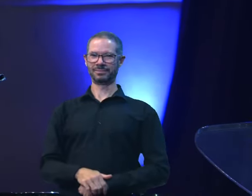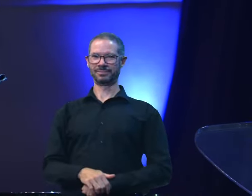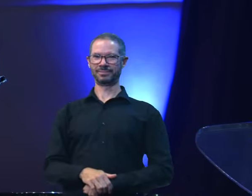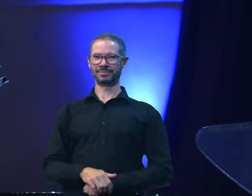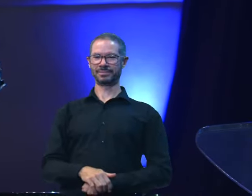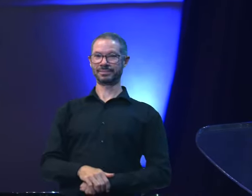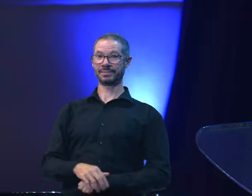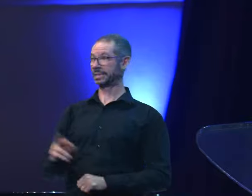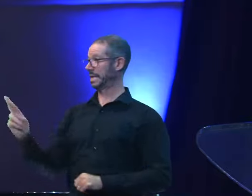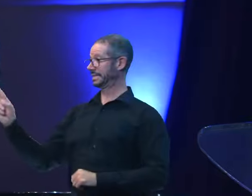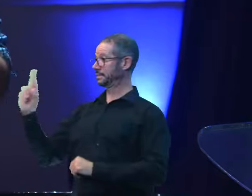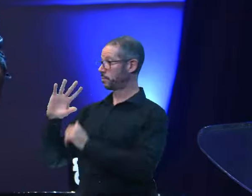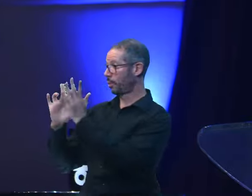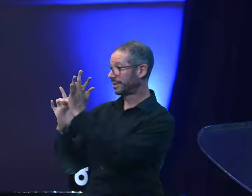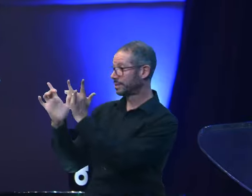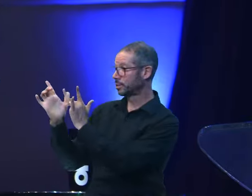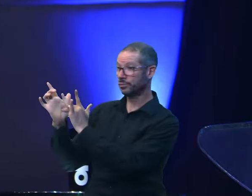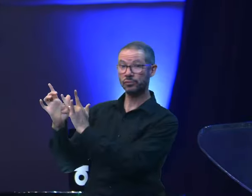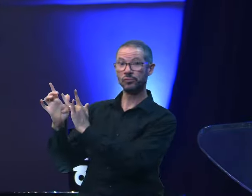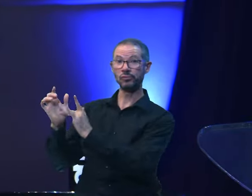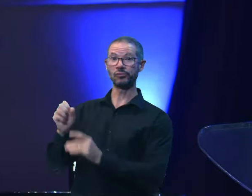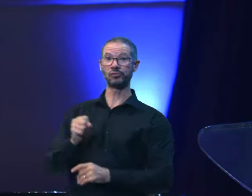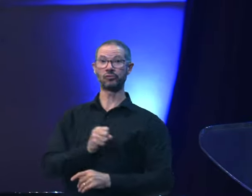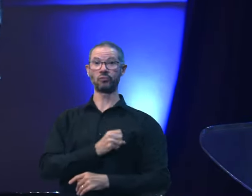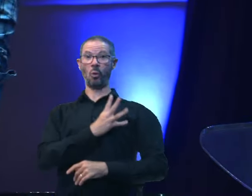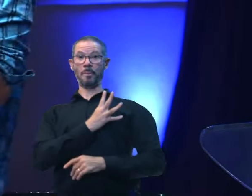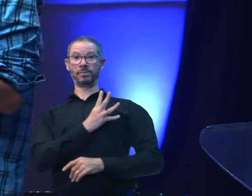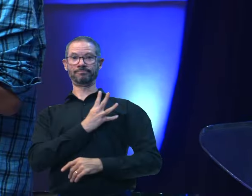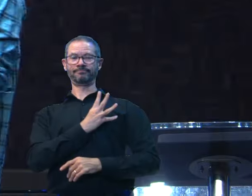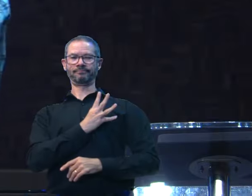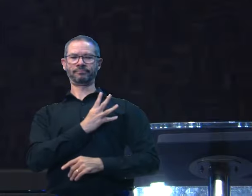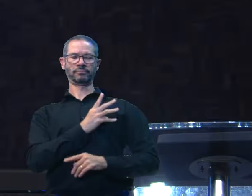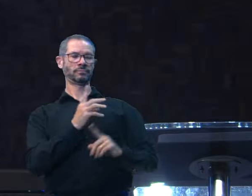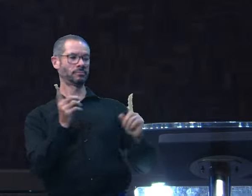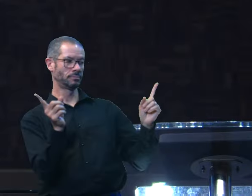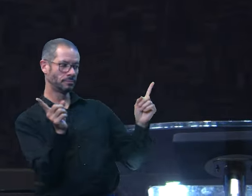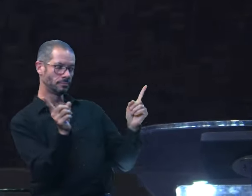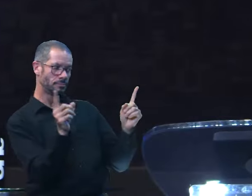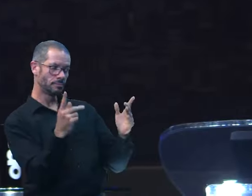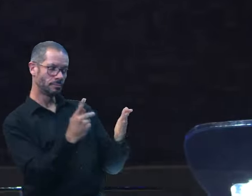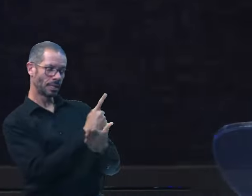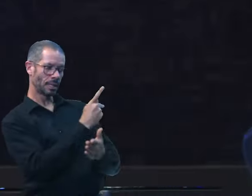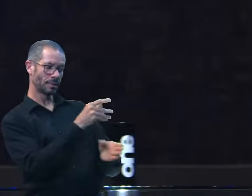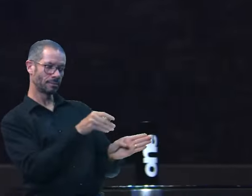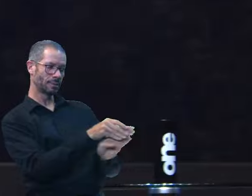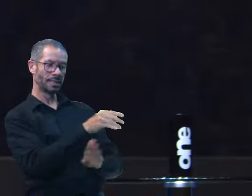E a resposta de Jesus é num número. Mas ele está chegando e falando assim, não, filho.